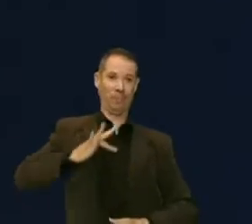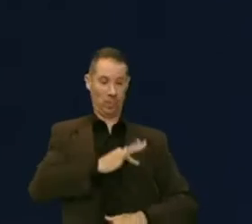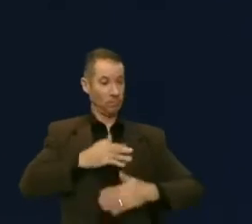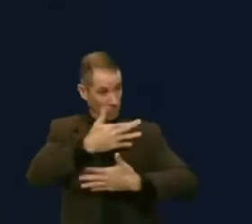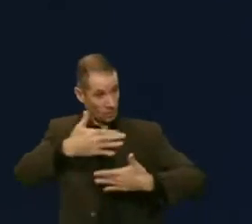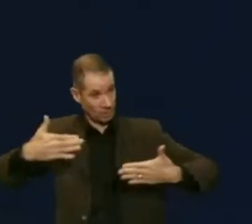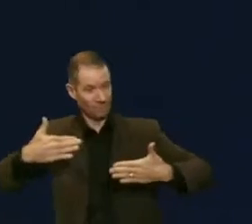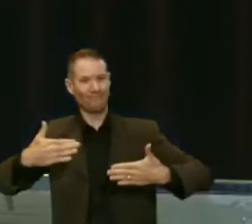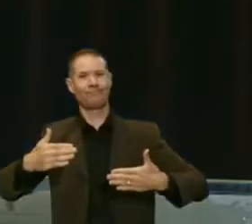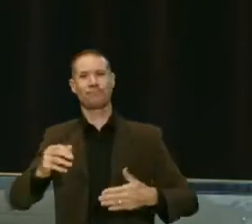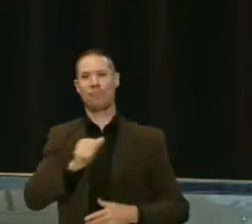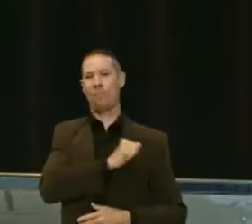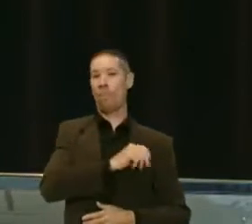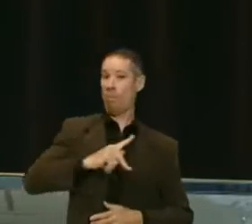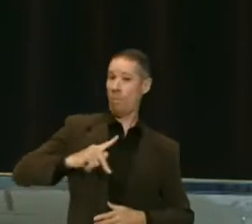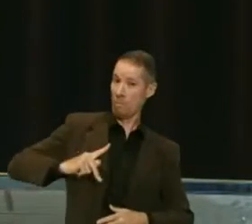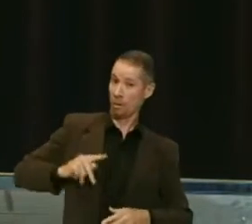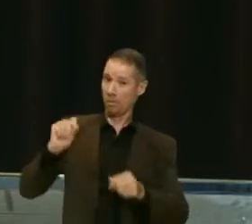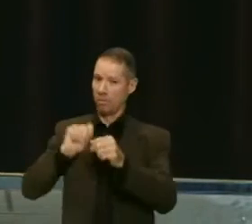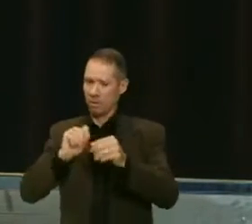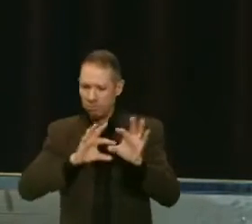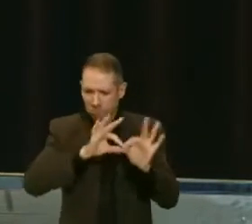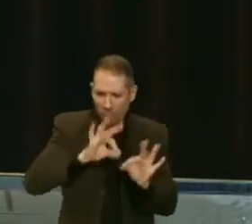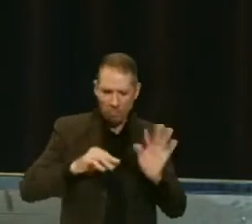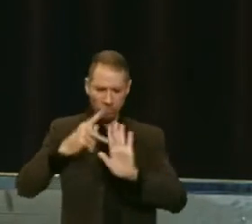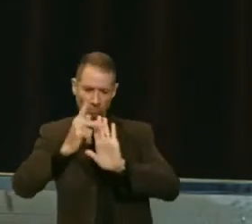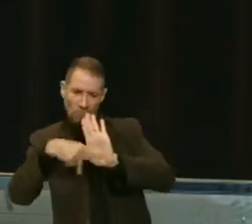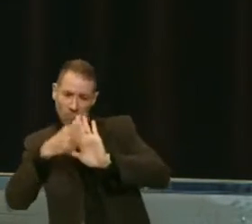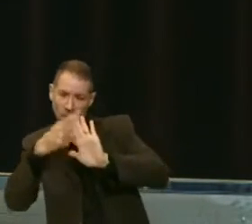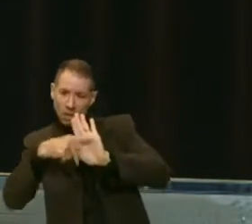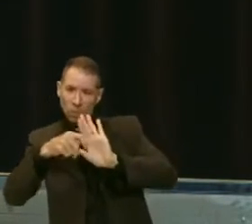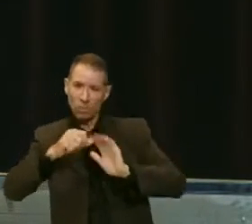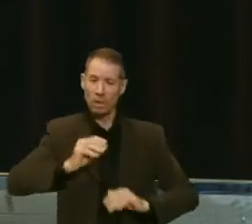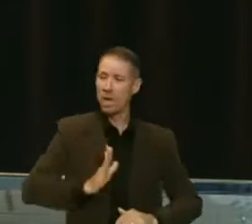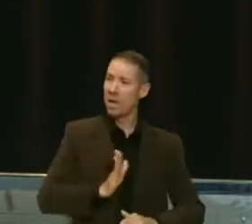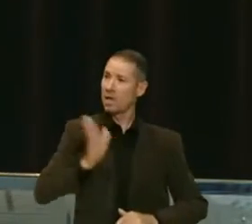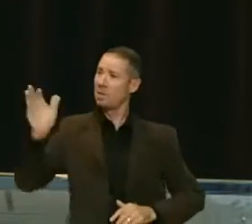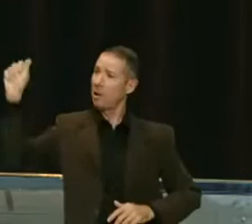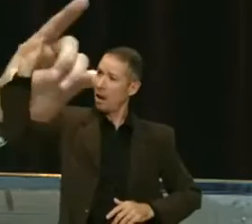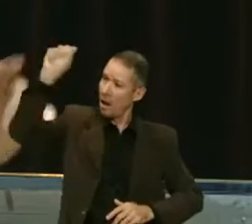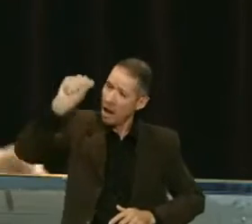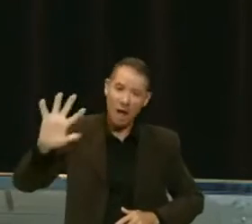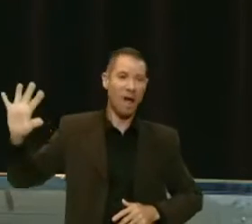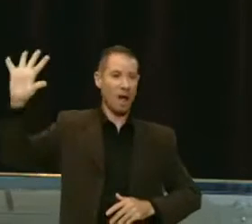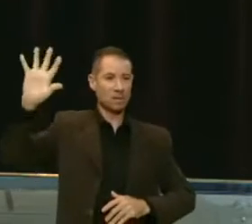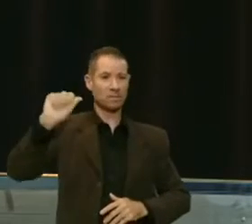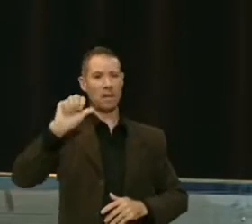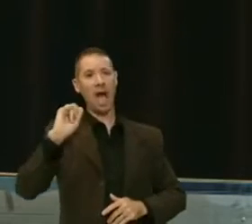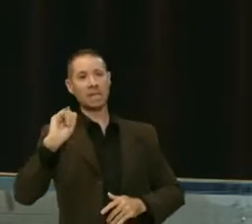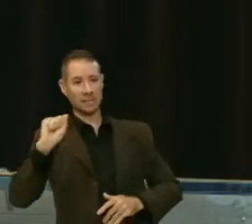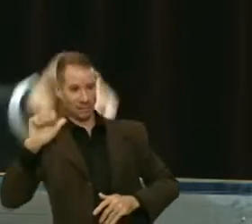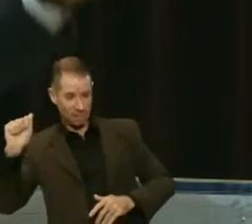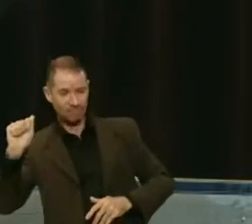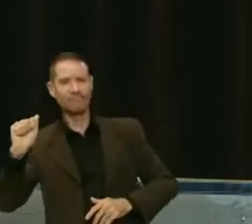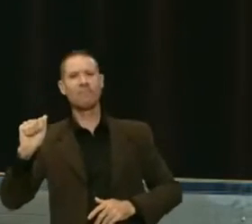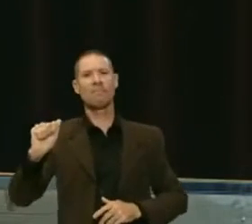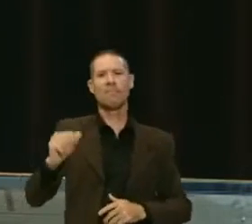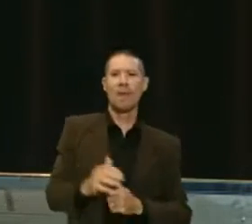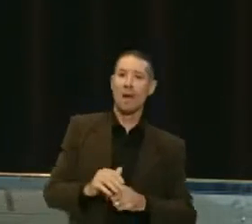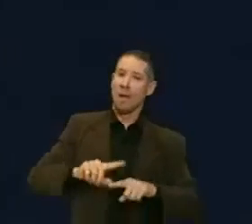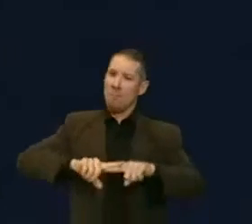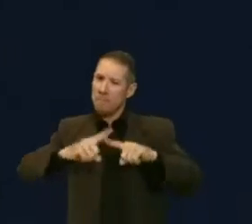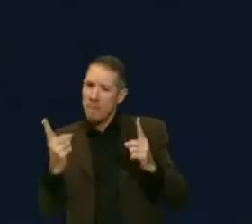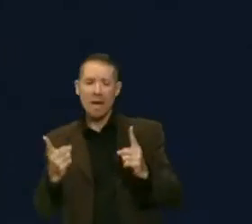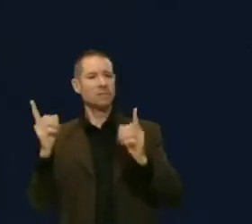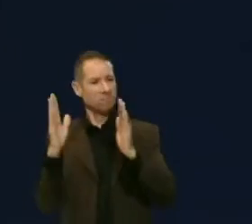O apóstolo Paulo tinha feito planos de ir para a Ásia, mas um dia, enquanto